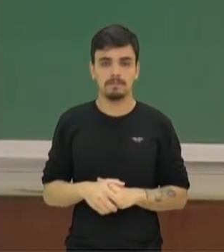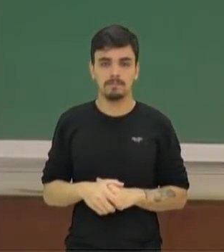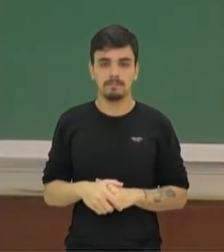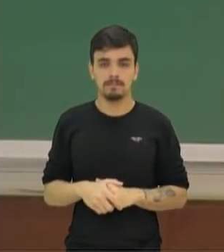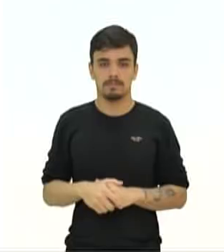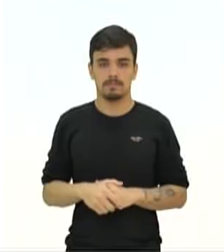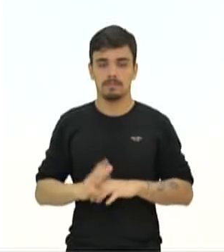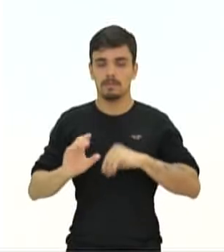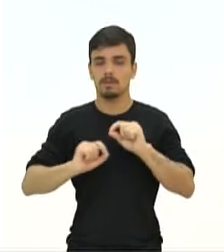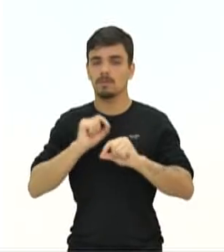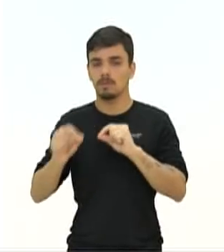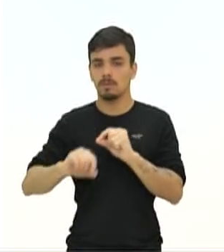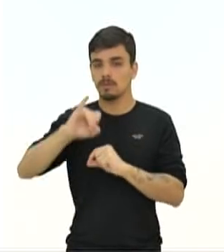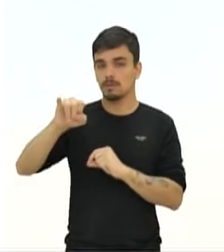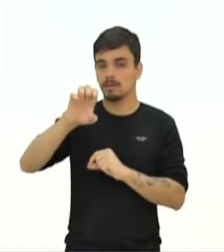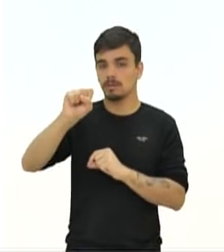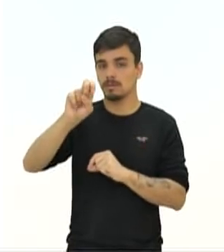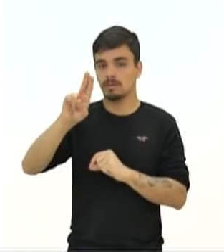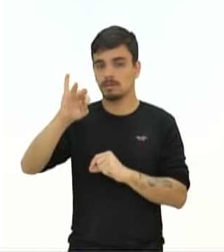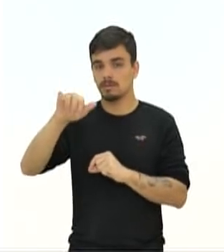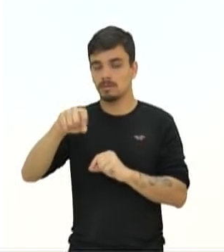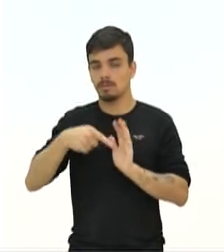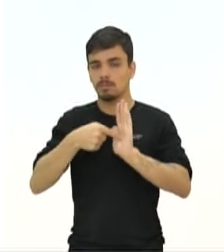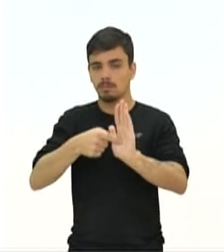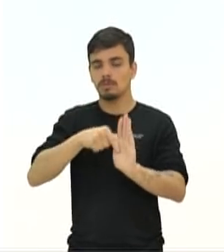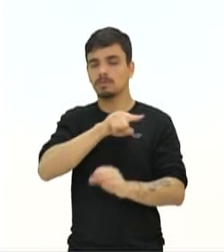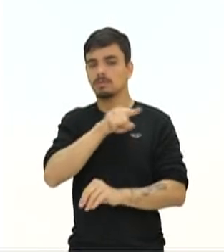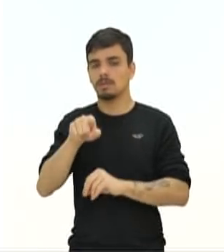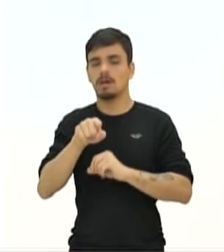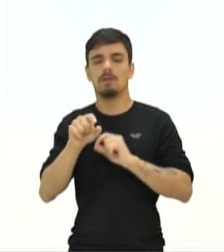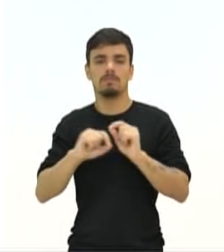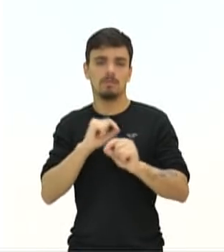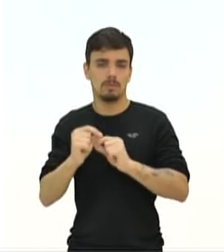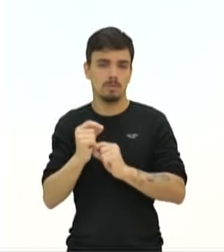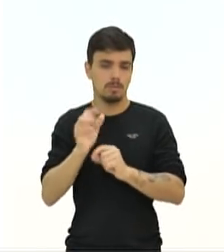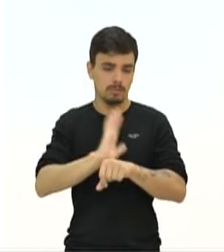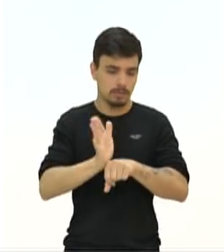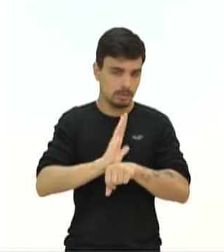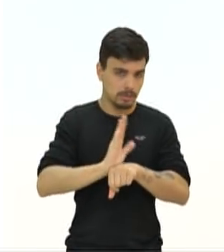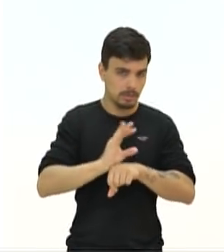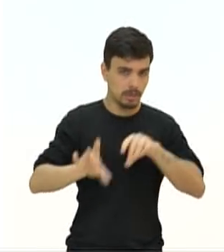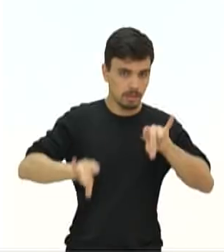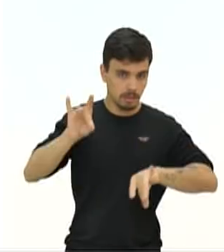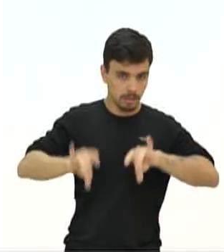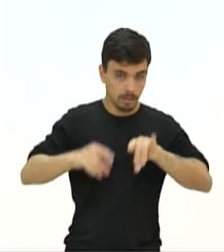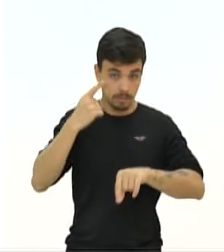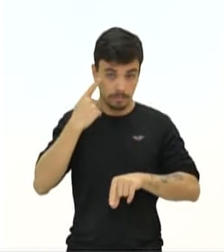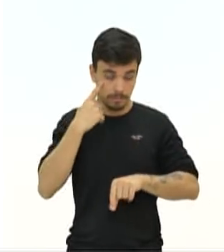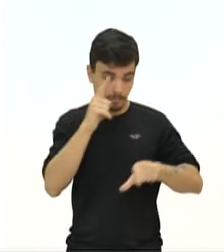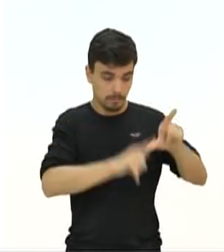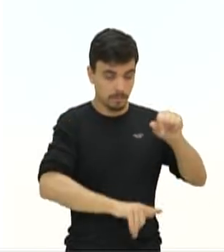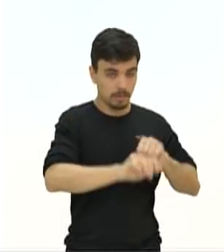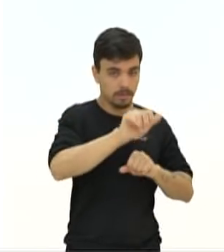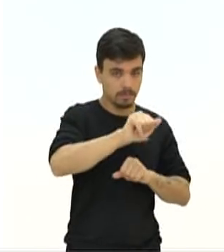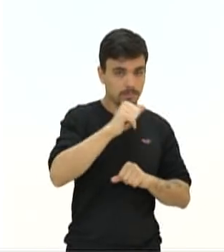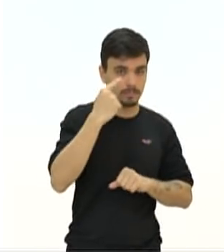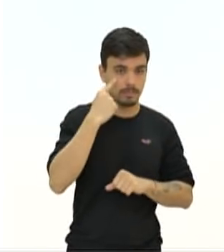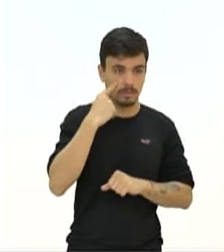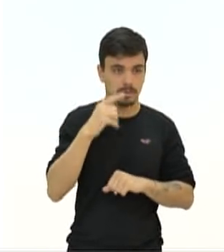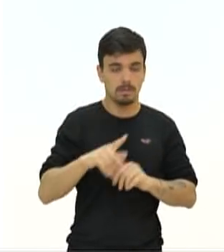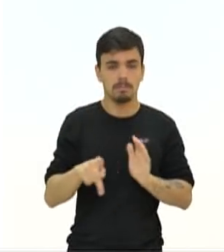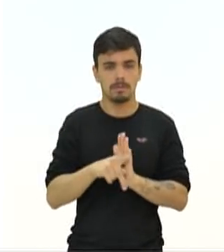Então, o que os jesuítas traziam, né, aos povos indígenas com a encenação teatral? Letra A, os dogmas